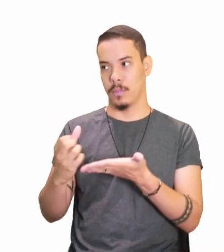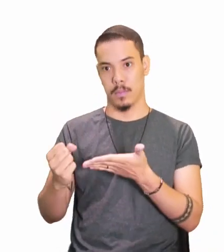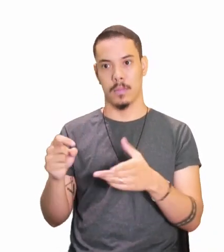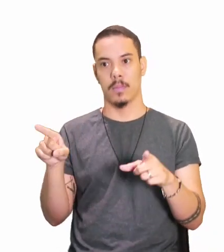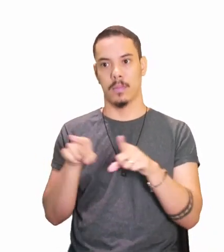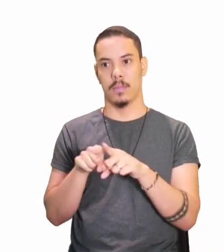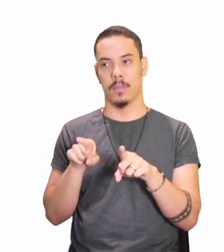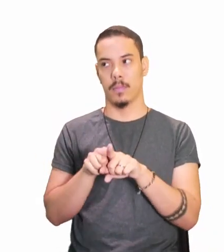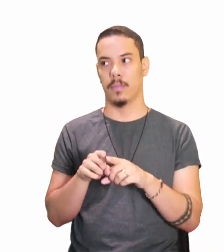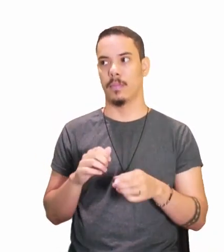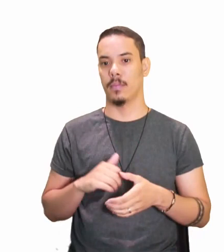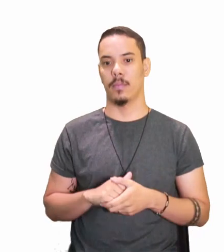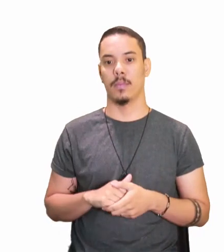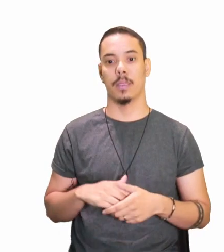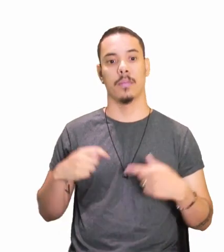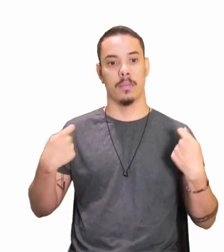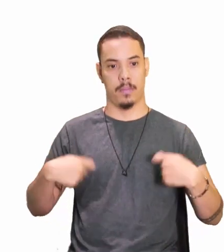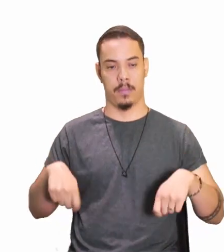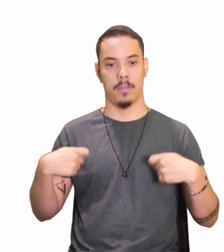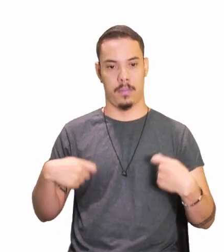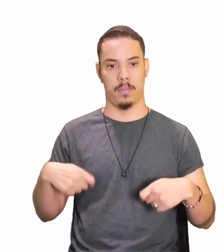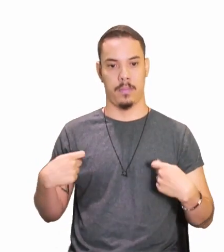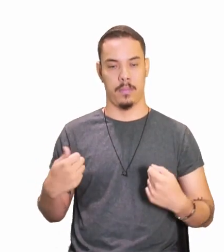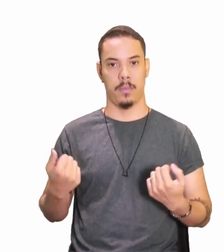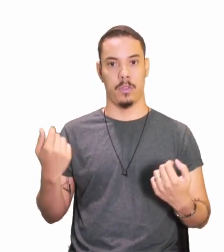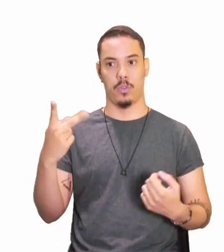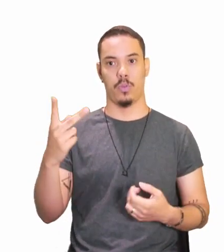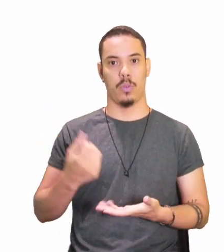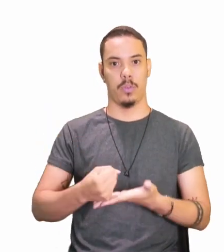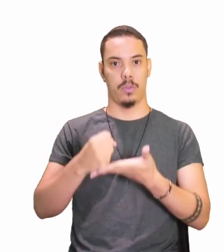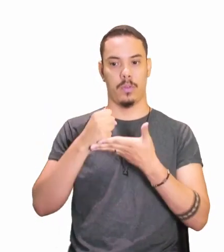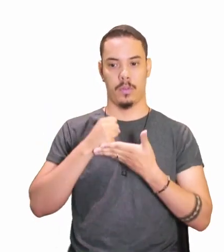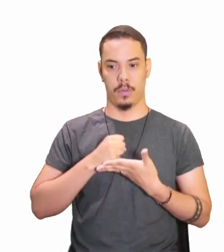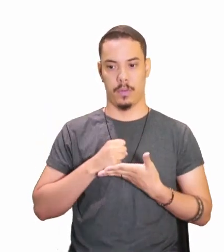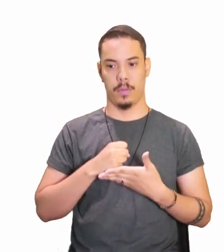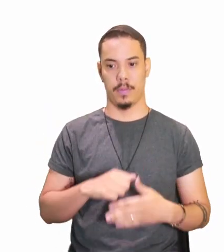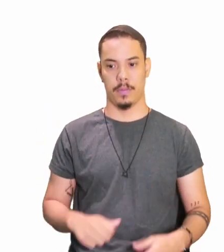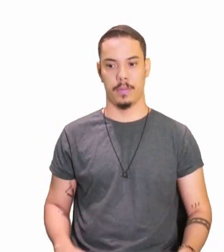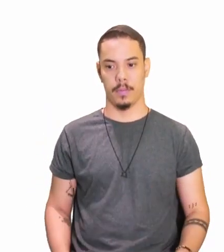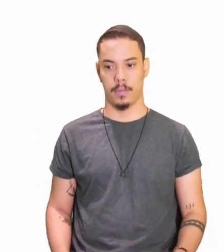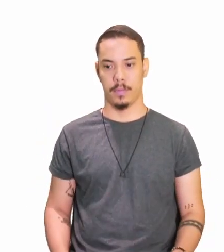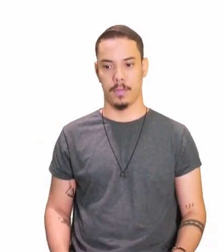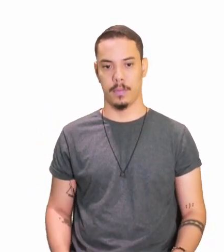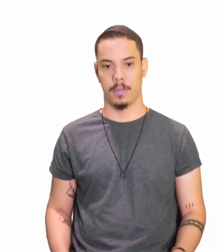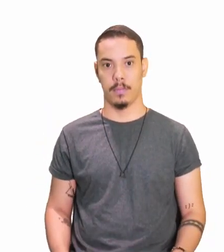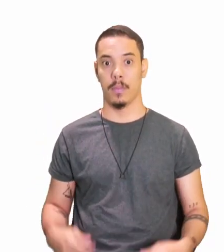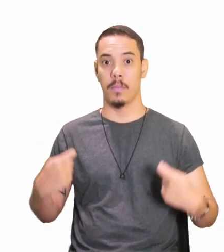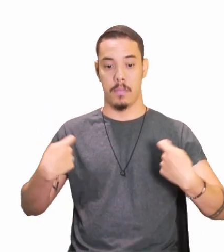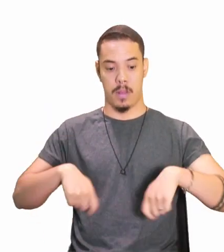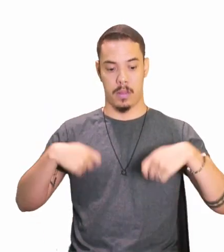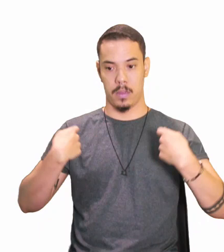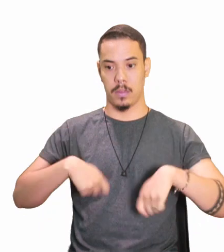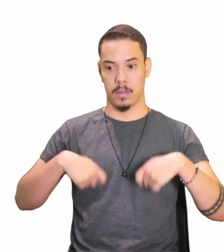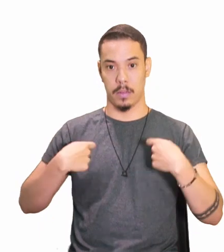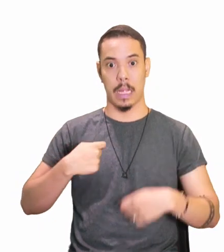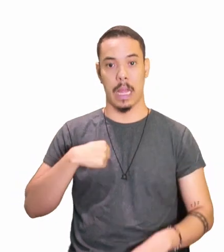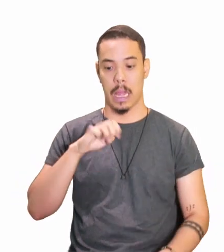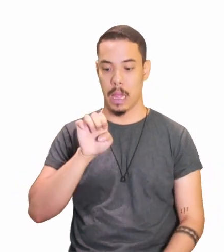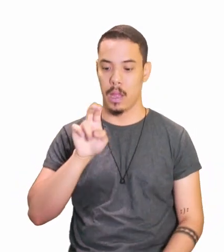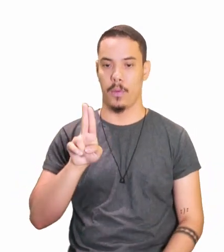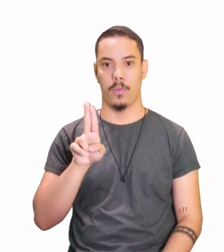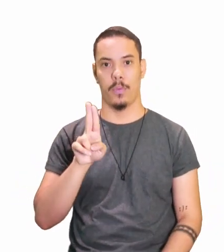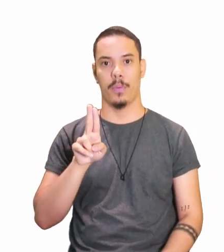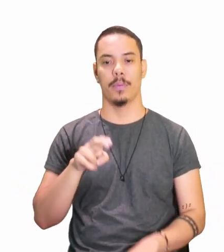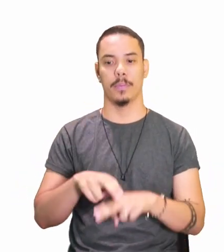período composto. Preciso da sua ajuda, beleza? Preciso, ó, eu preciso. Então,